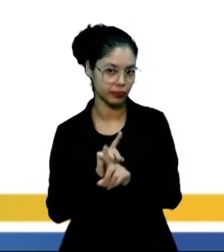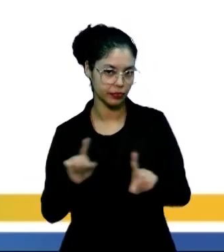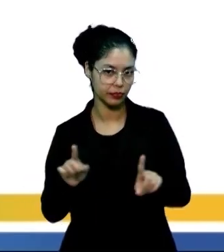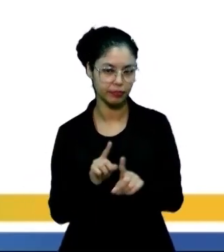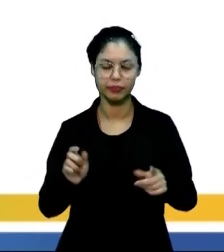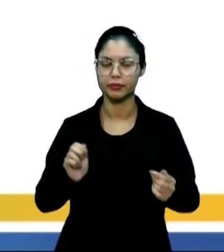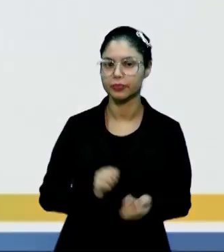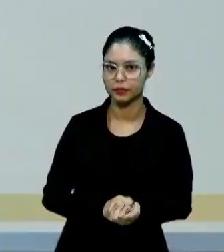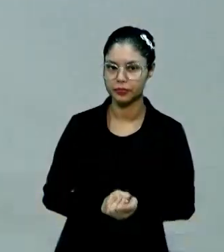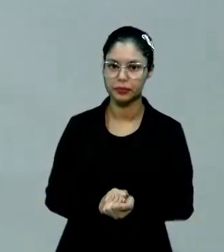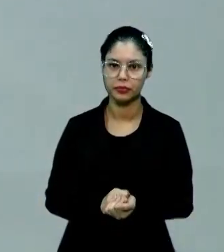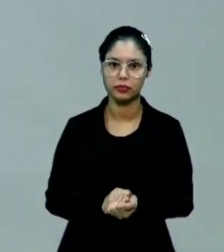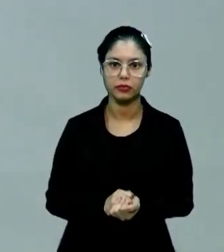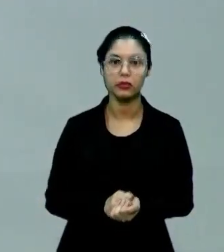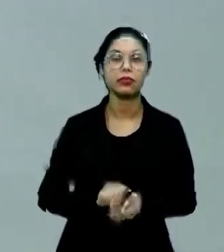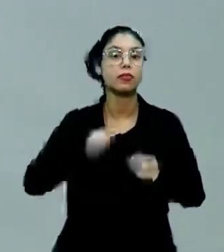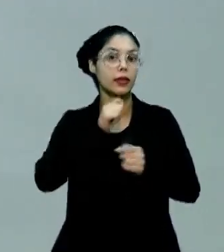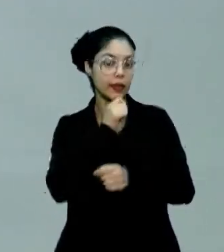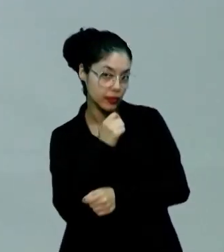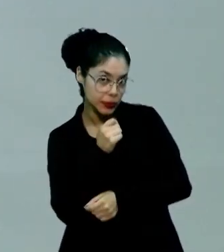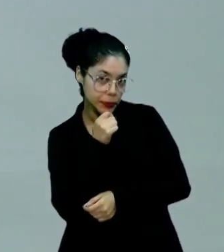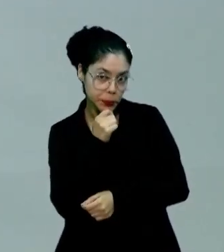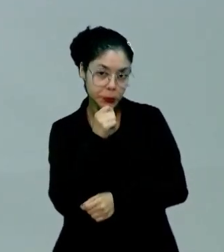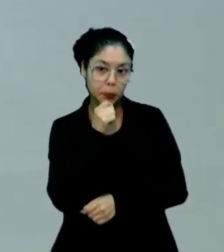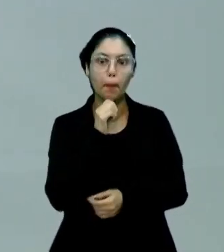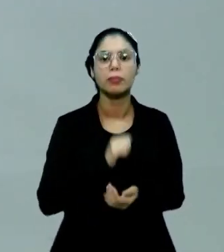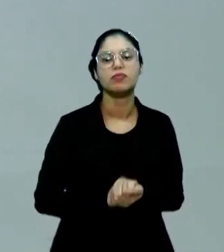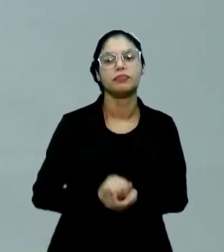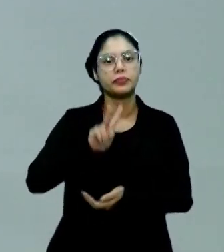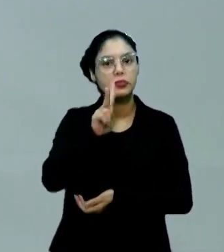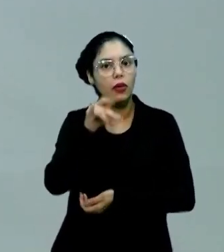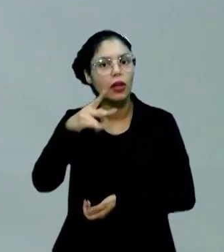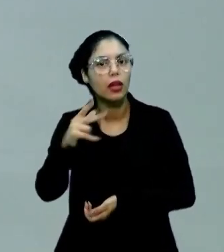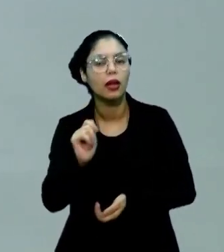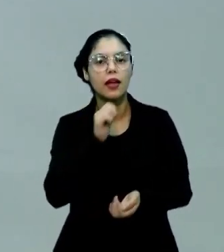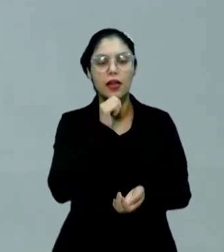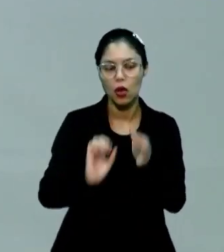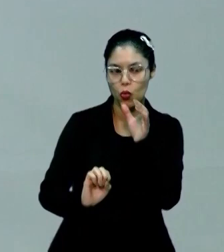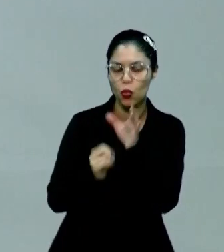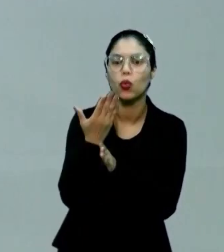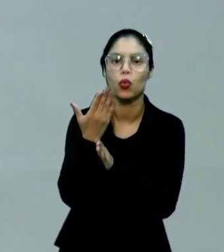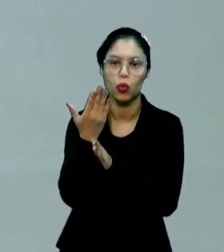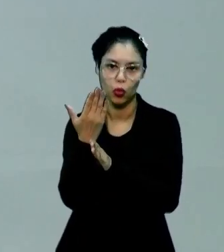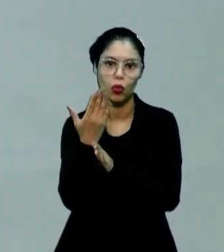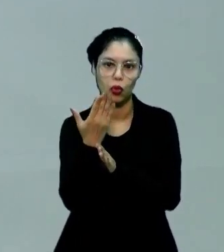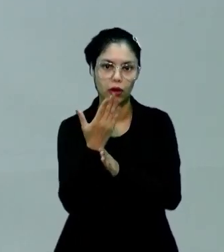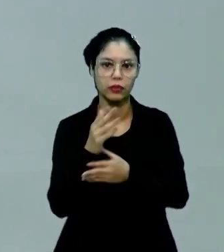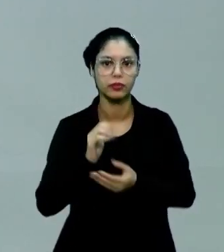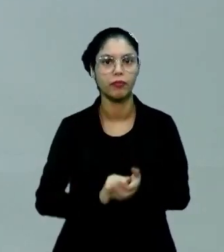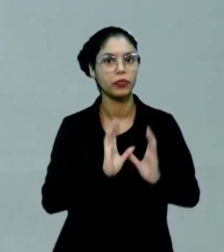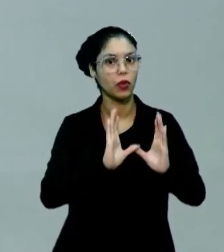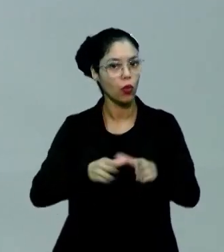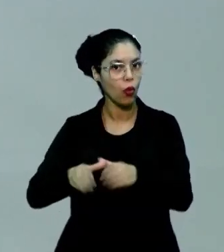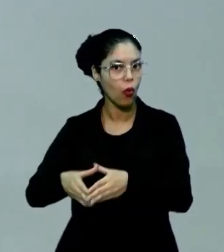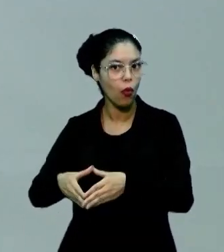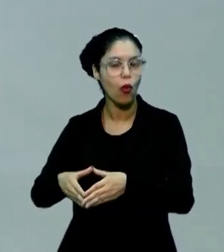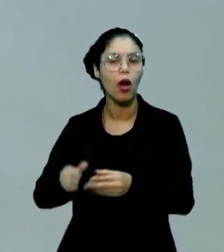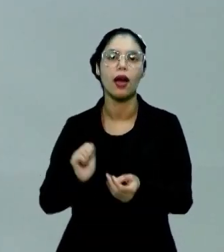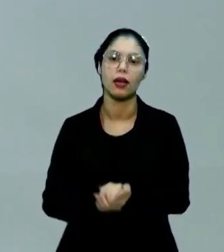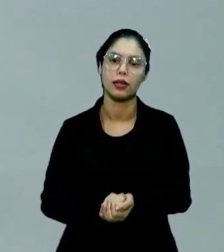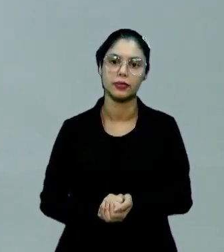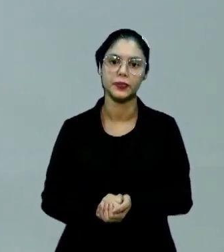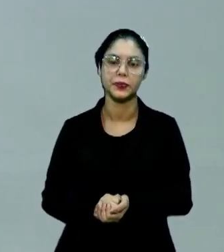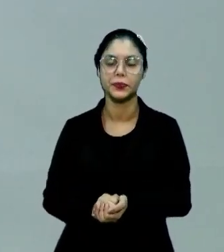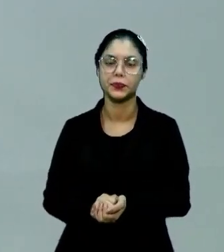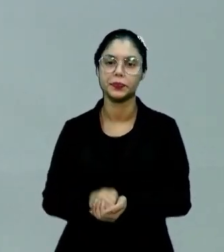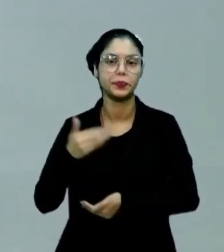Não. Apesar do hip-hop ser criado lá no bairro Bronx, como vocês viram